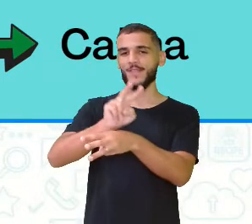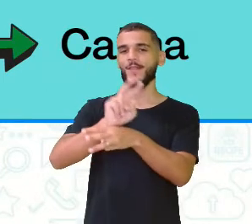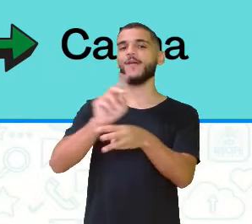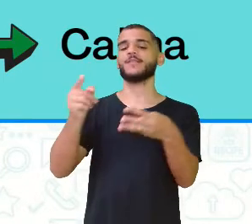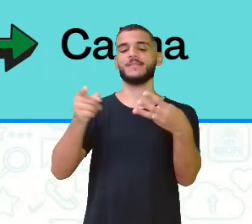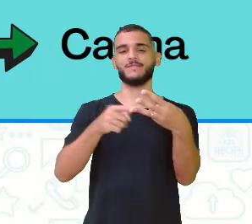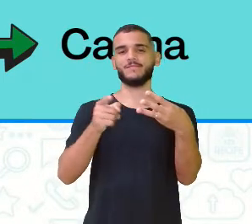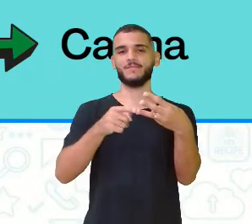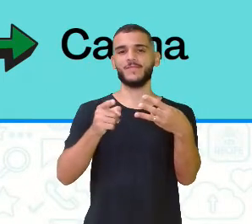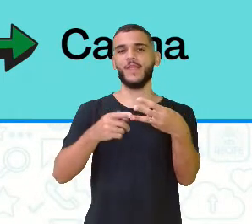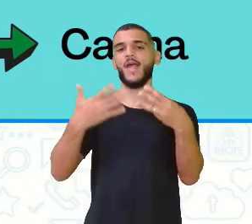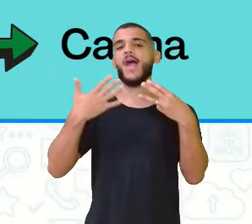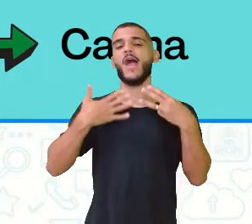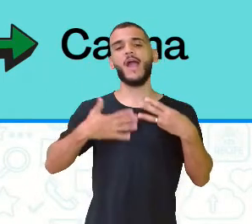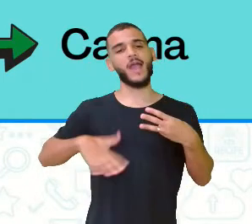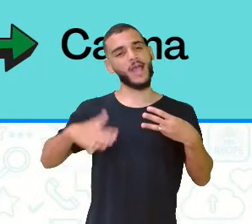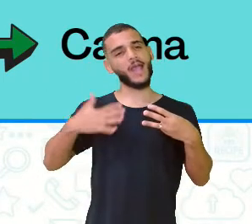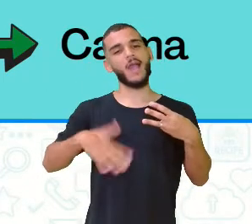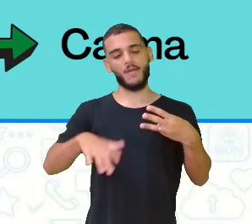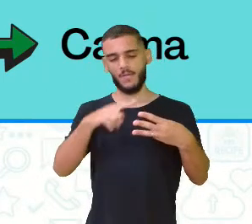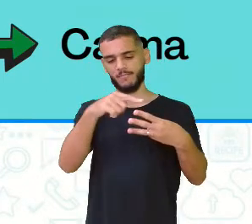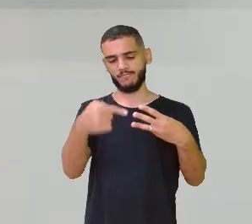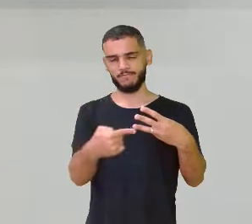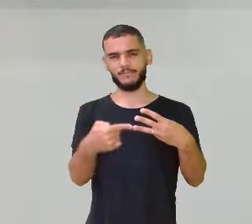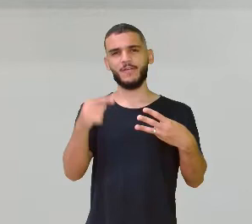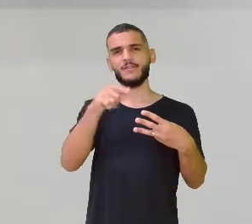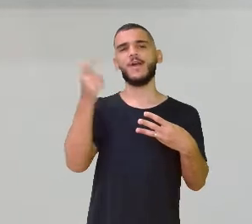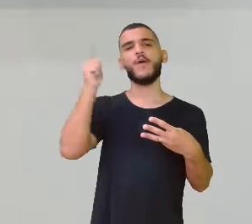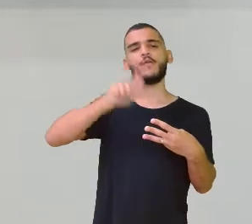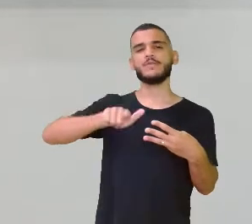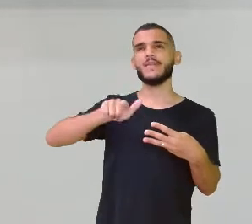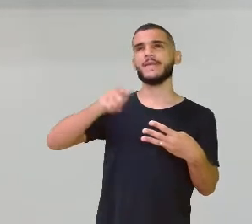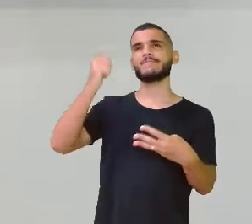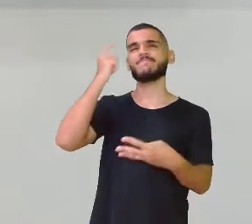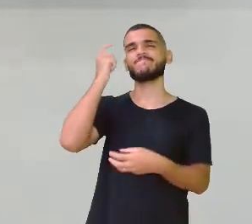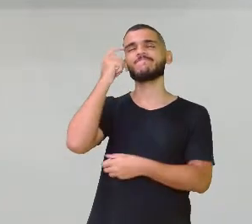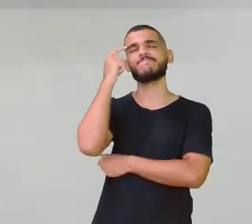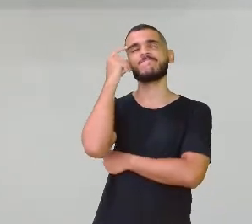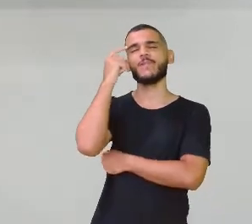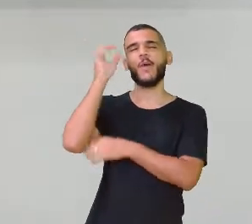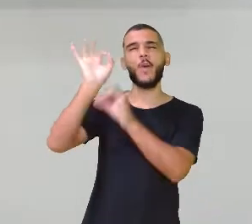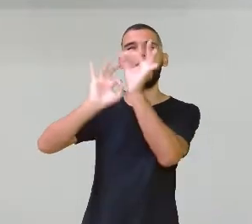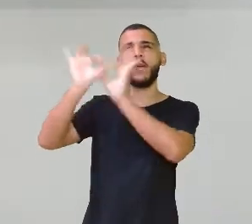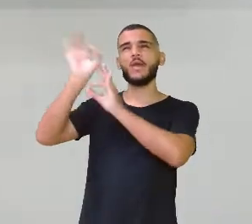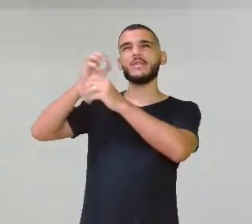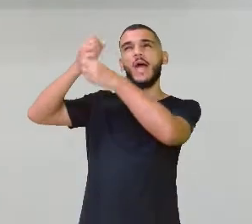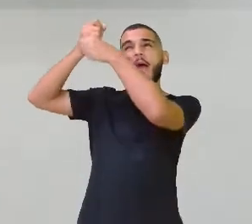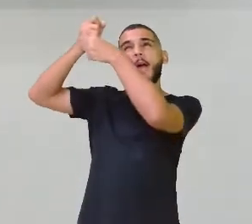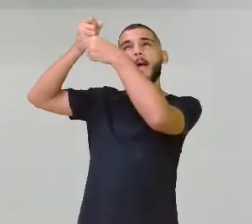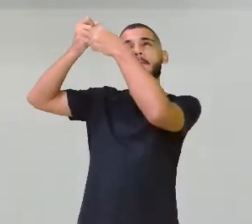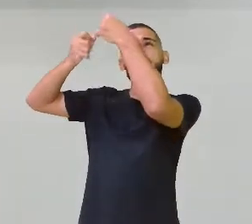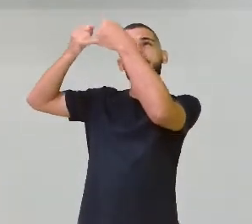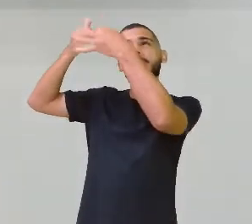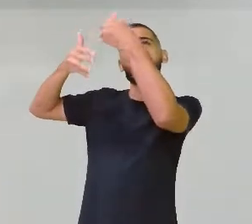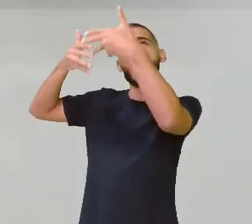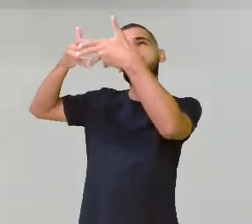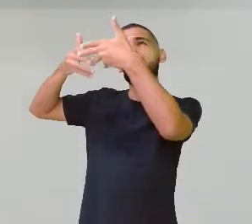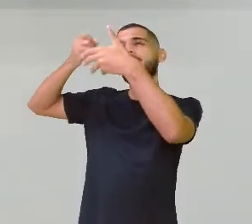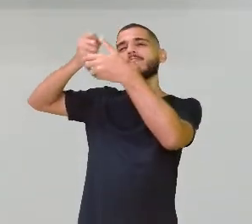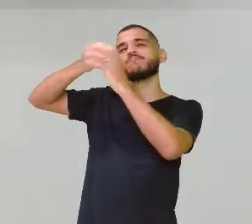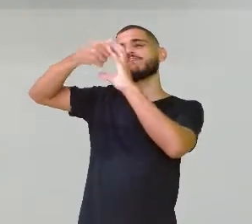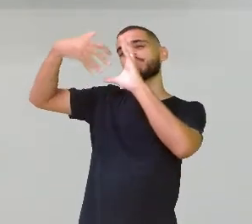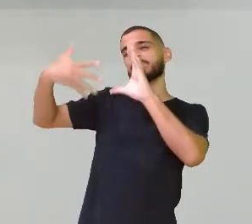calma. E você, já consegue listar aí na mente quais são suas características físicas e as suas